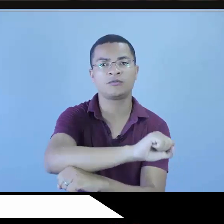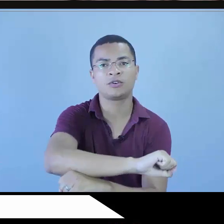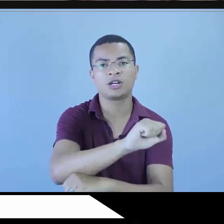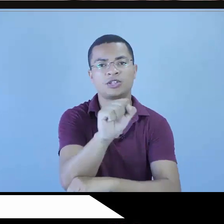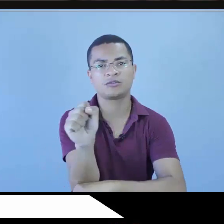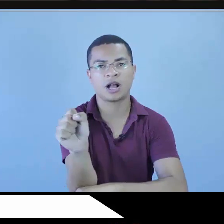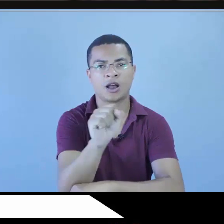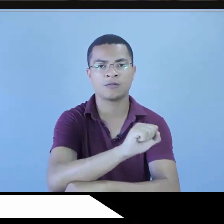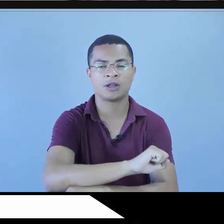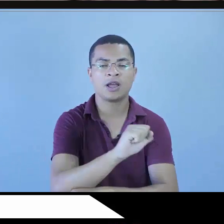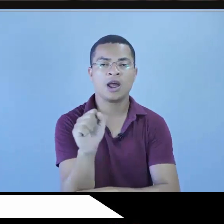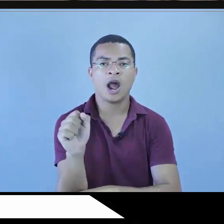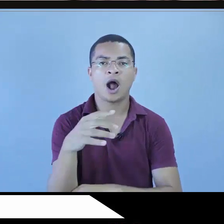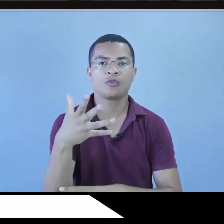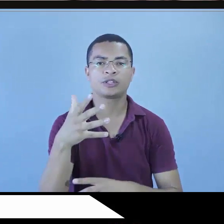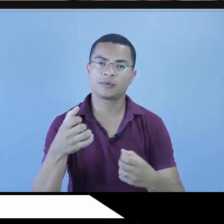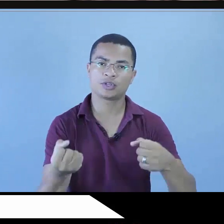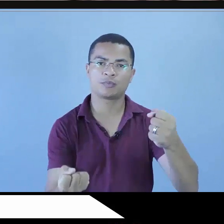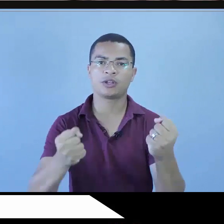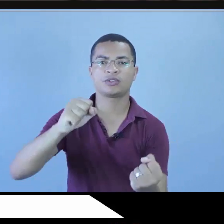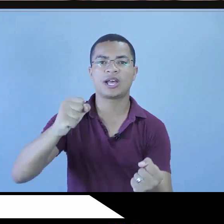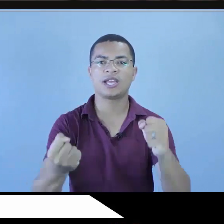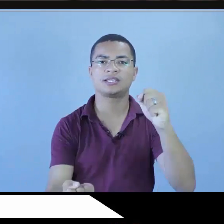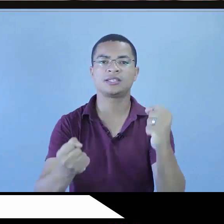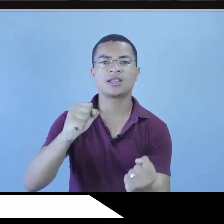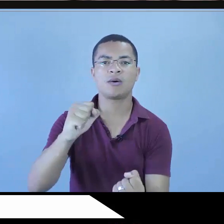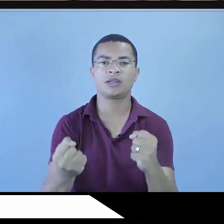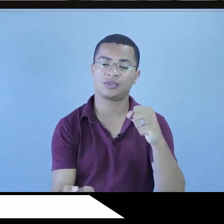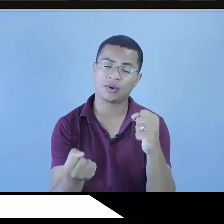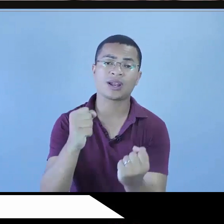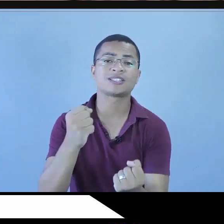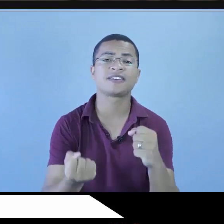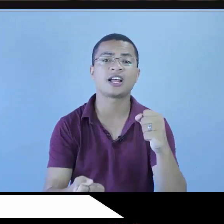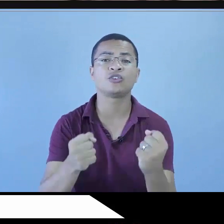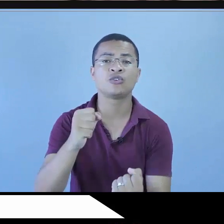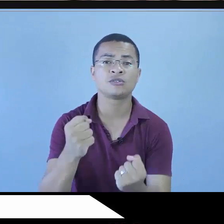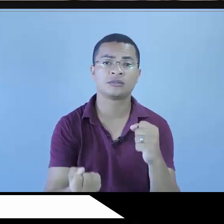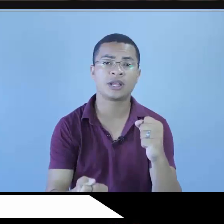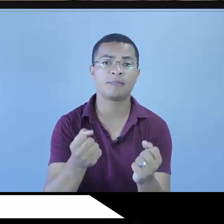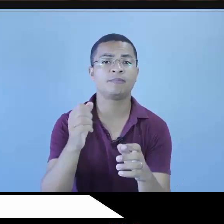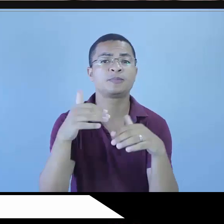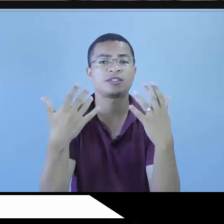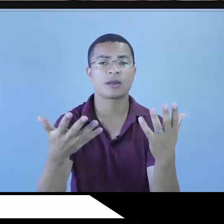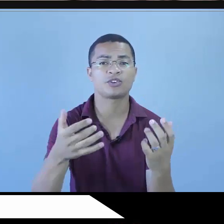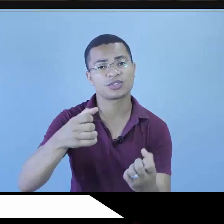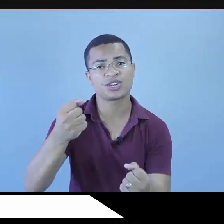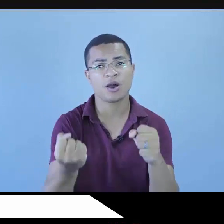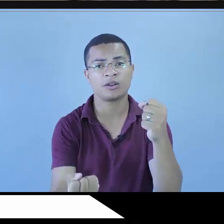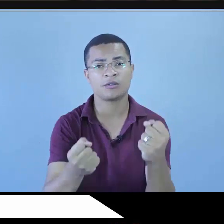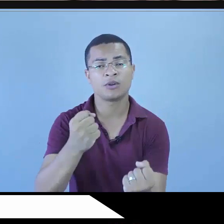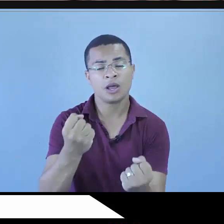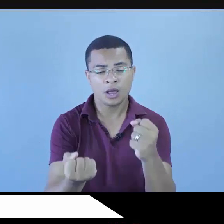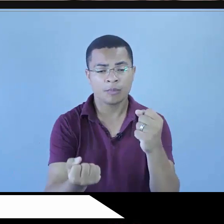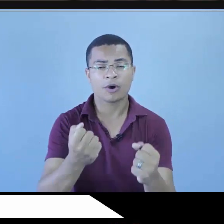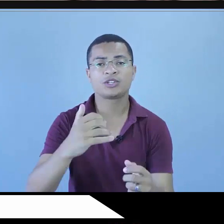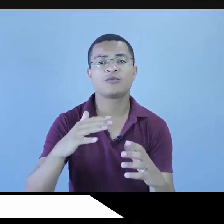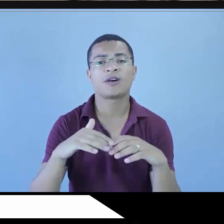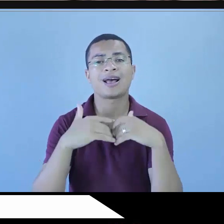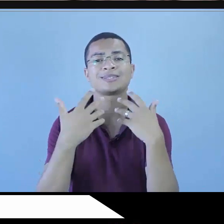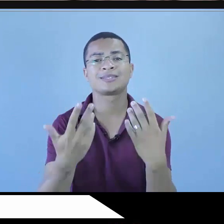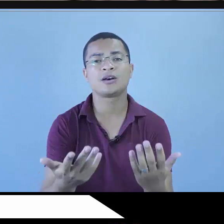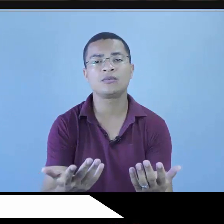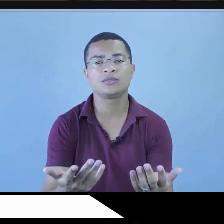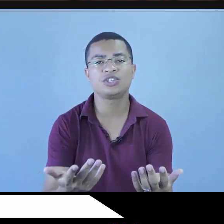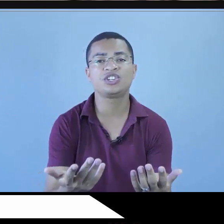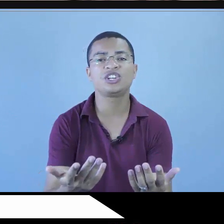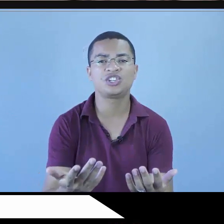mexendo ali no volante do carro. Algumas pessoas podem usar esse sinal aqui, isso é um classificador, né? Especificamente o sinal não. Pode